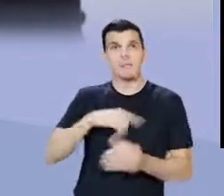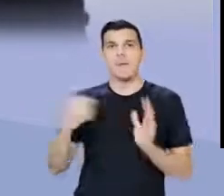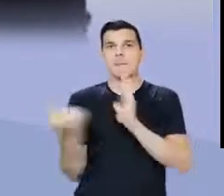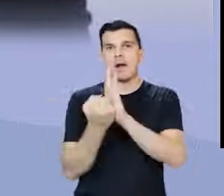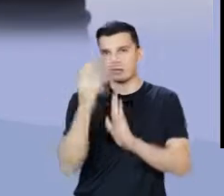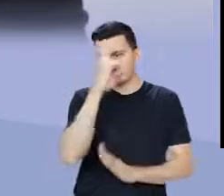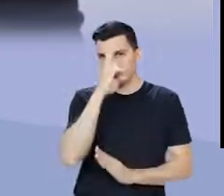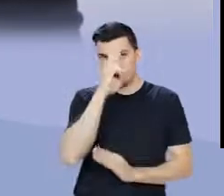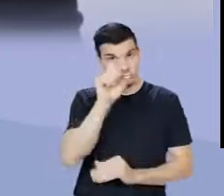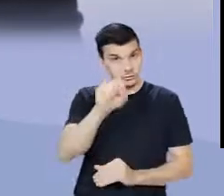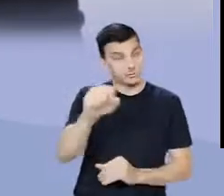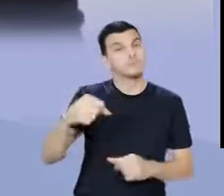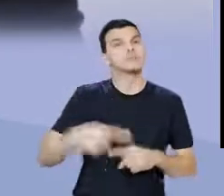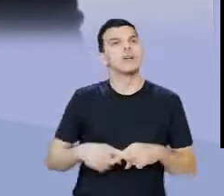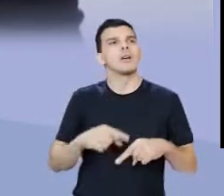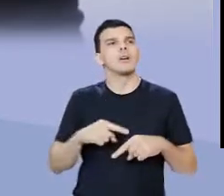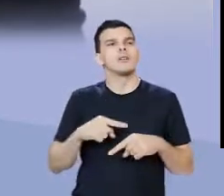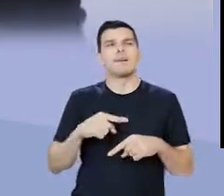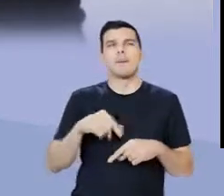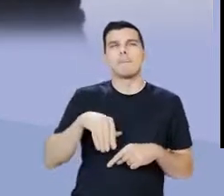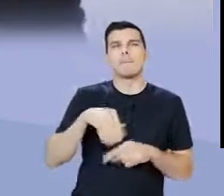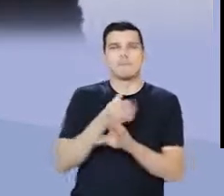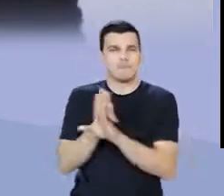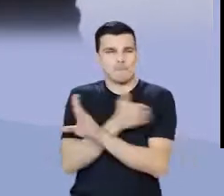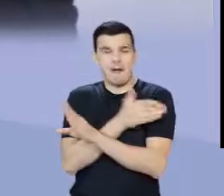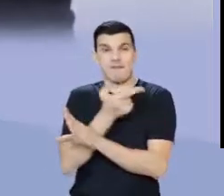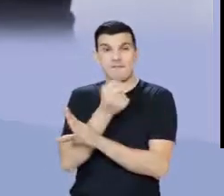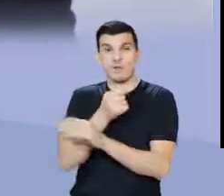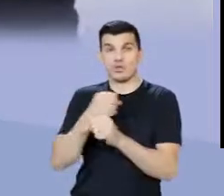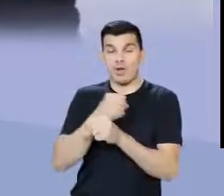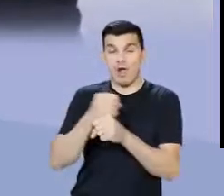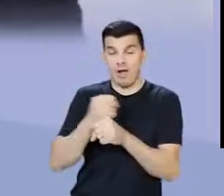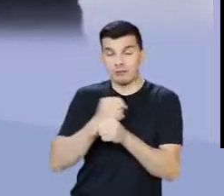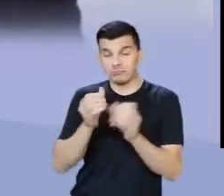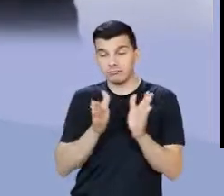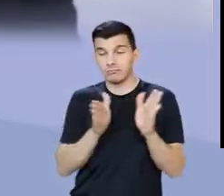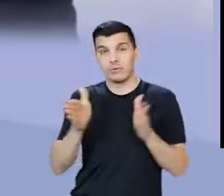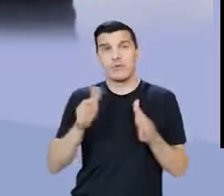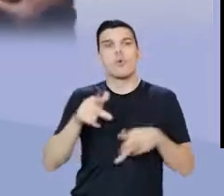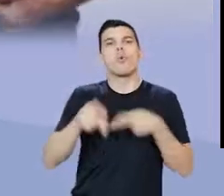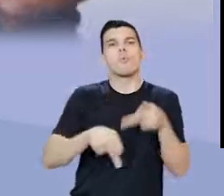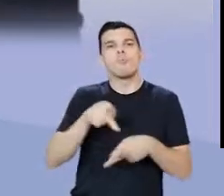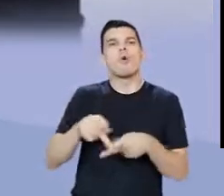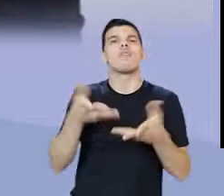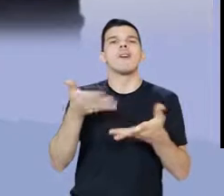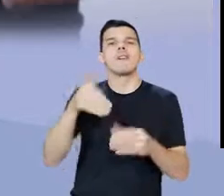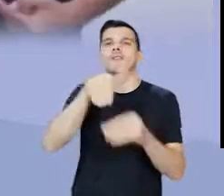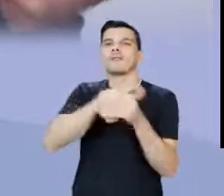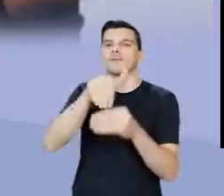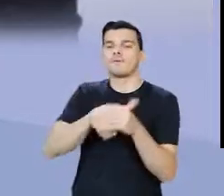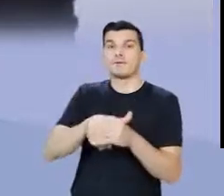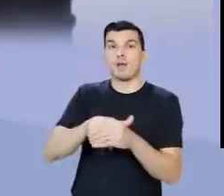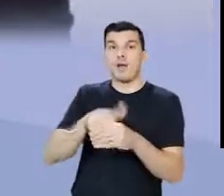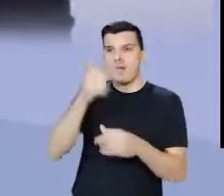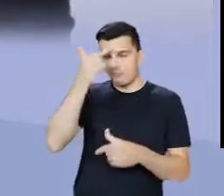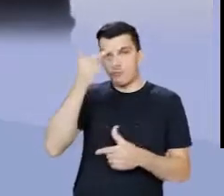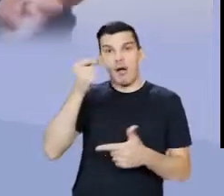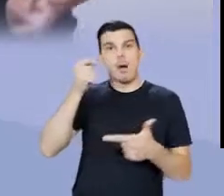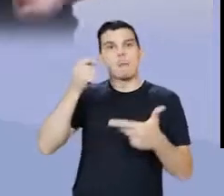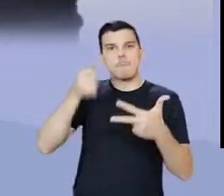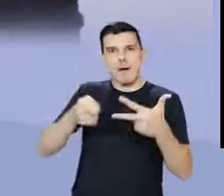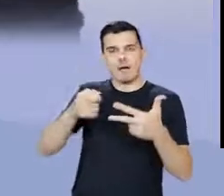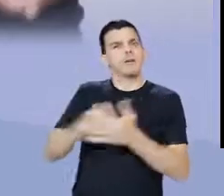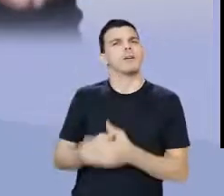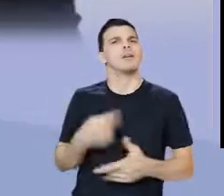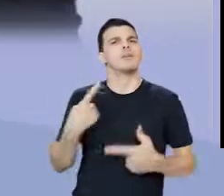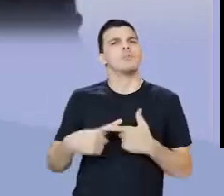Brasil, tem um fato histórico aí. Depois de mais de 20 anos, o povo brasileiro voltaria para escolher o chefe do